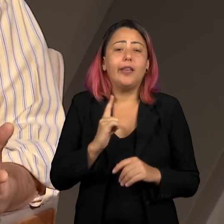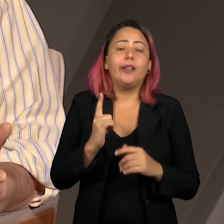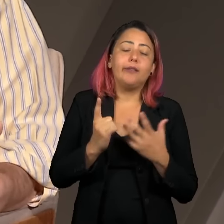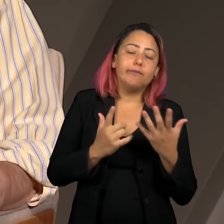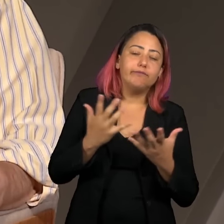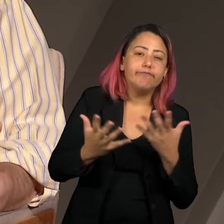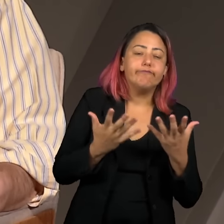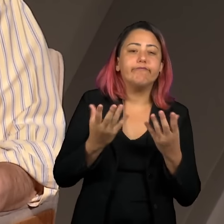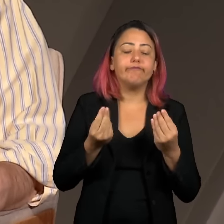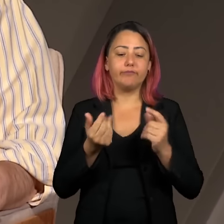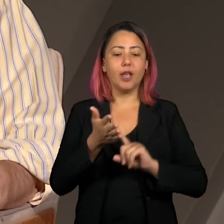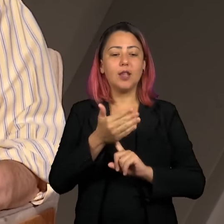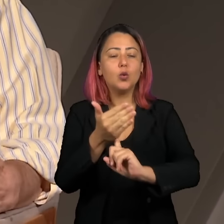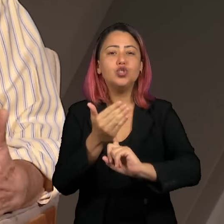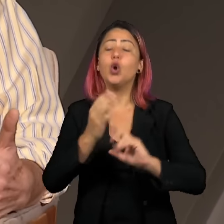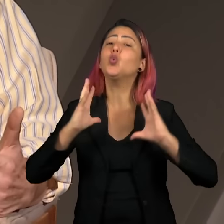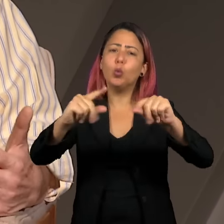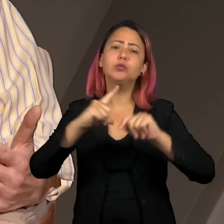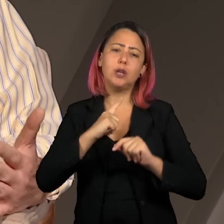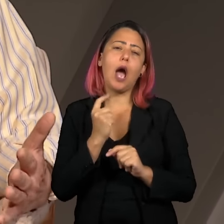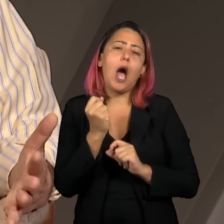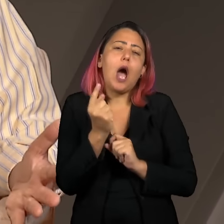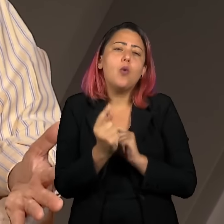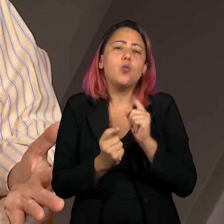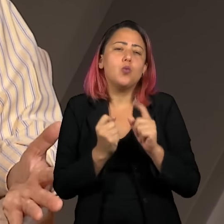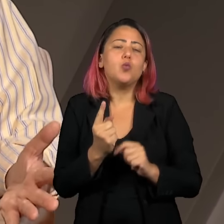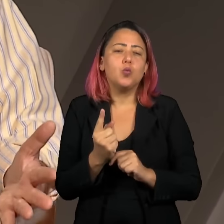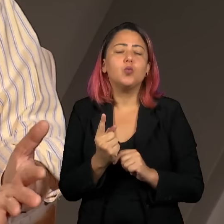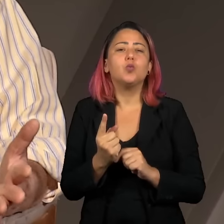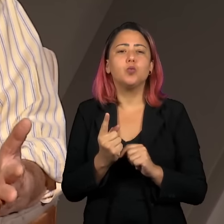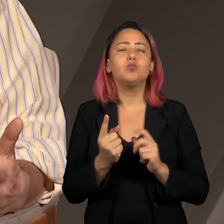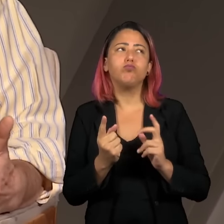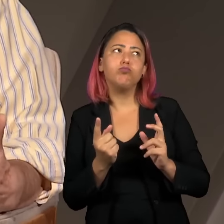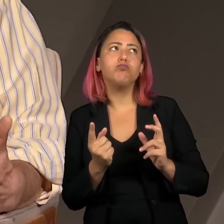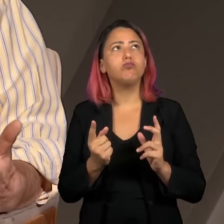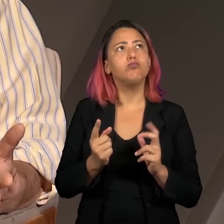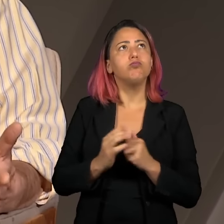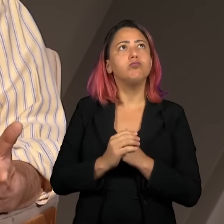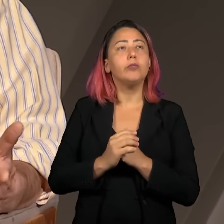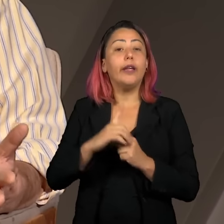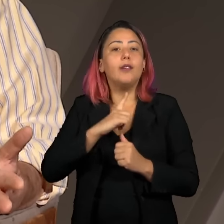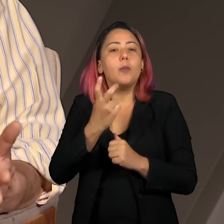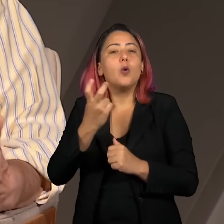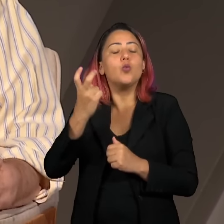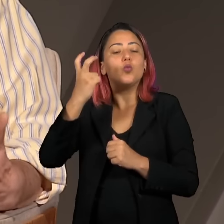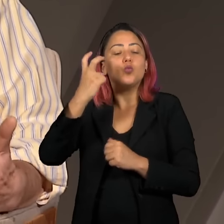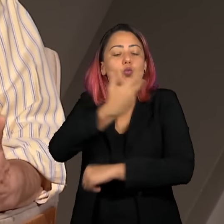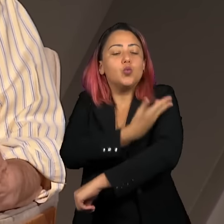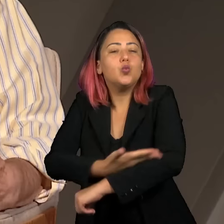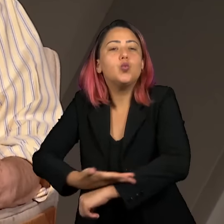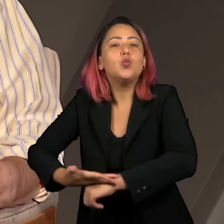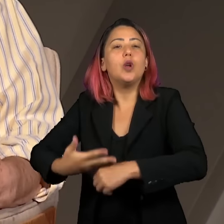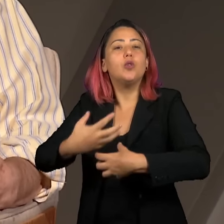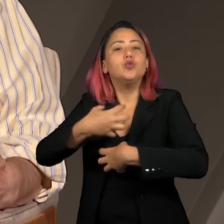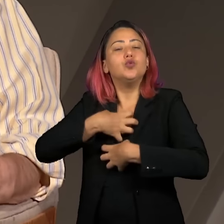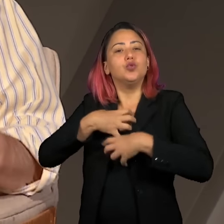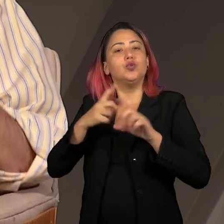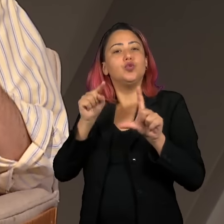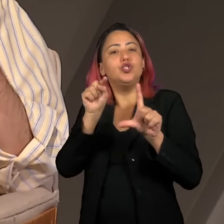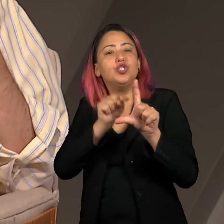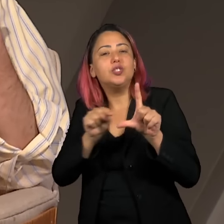algum tipo de tecnologia fazem parte do de uma cultura digital de certa maneira